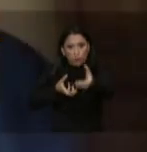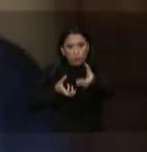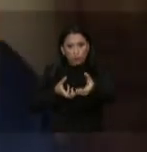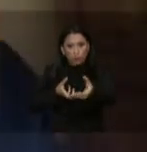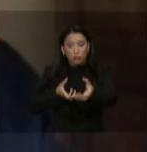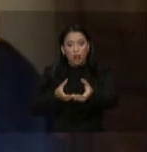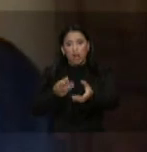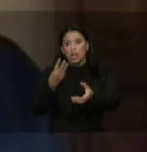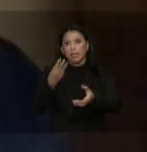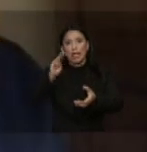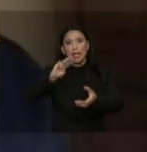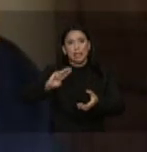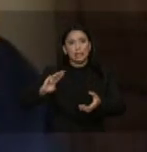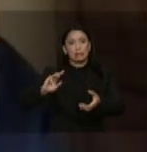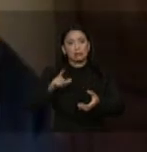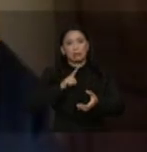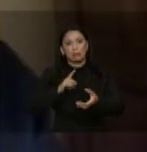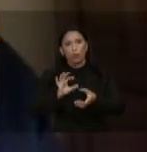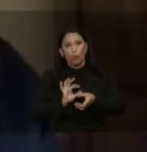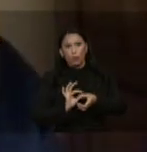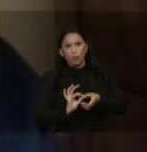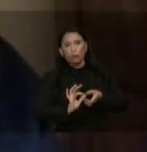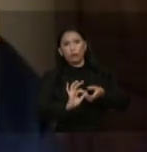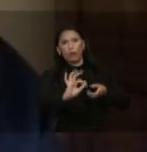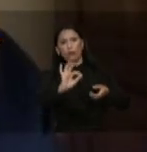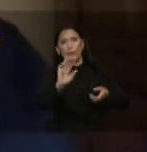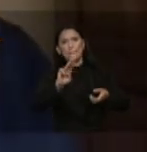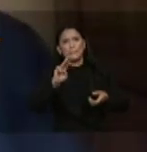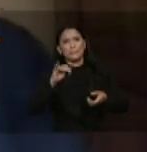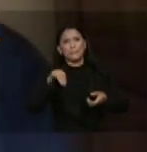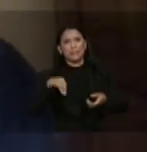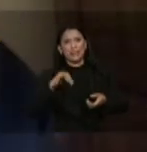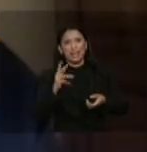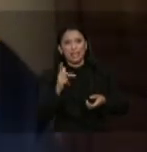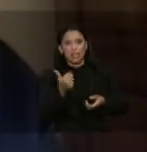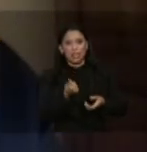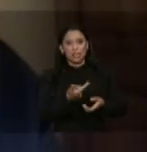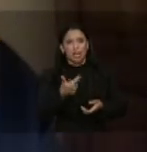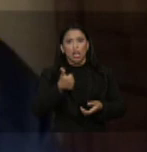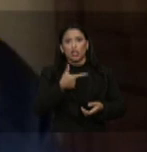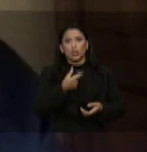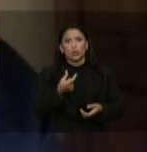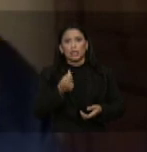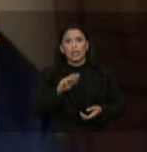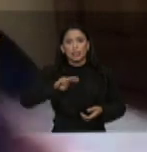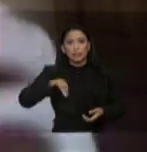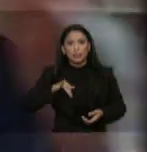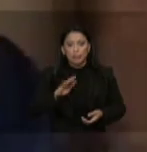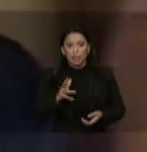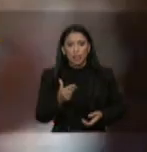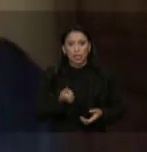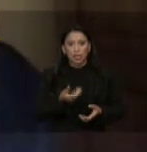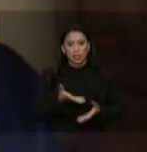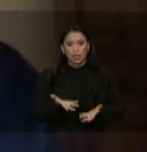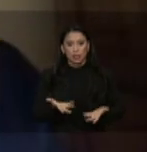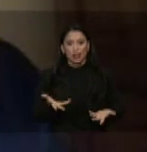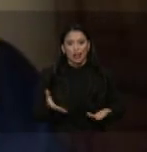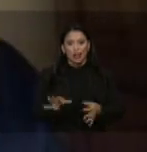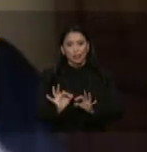oito milhas Brasil e etc adotou 200 milhas como Marte territorial mesmo aconteceu